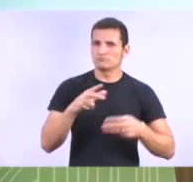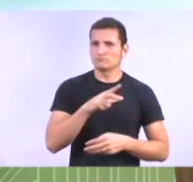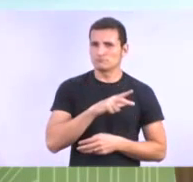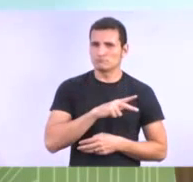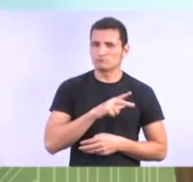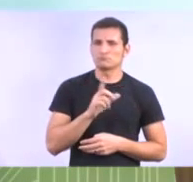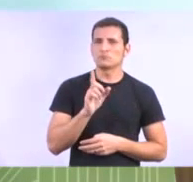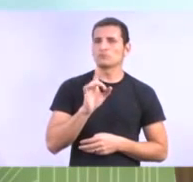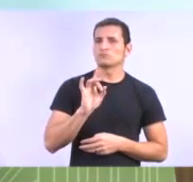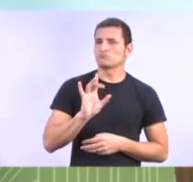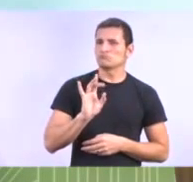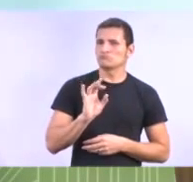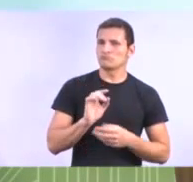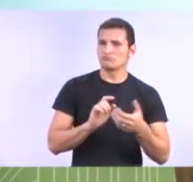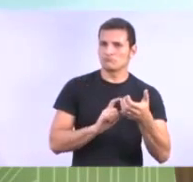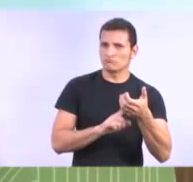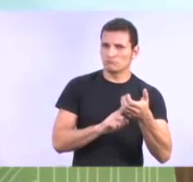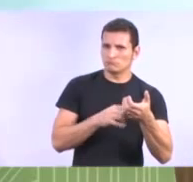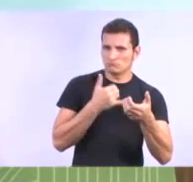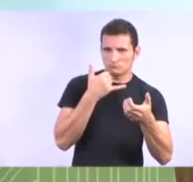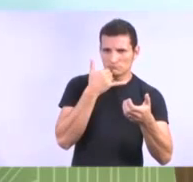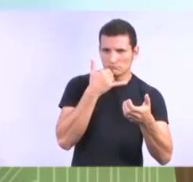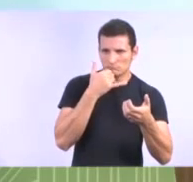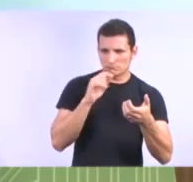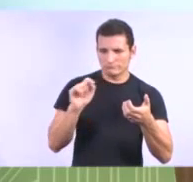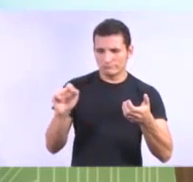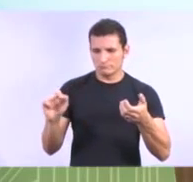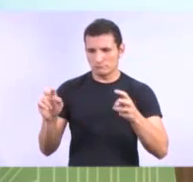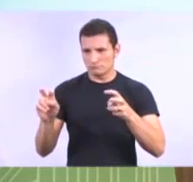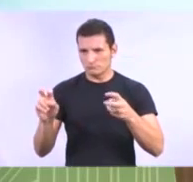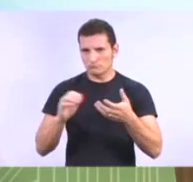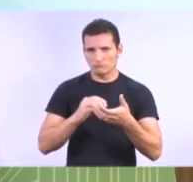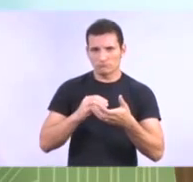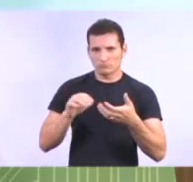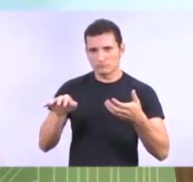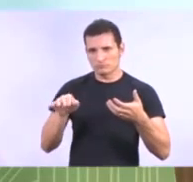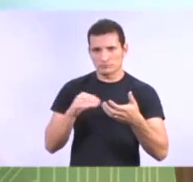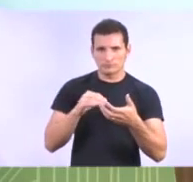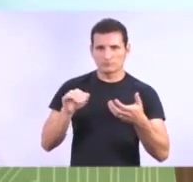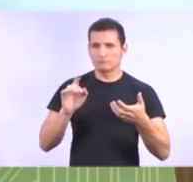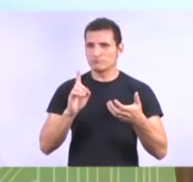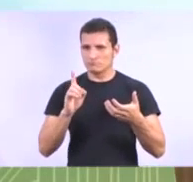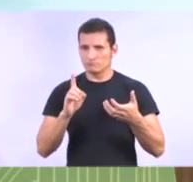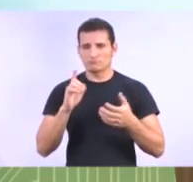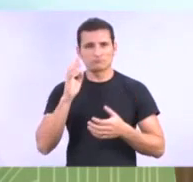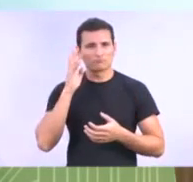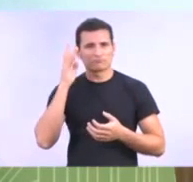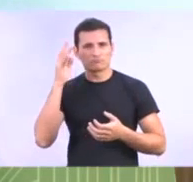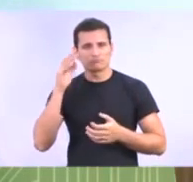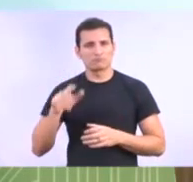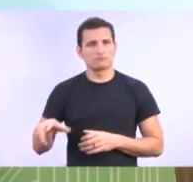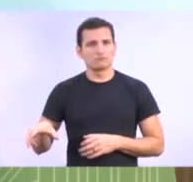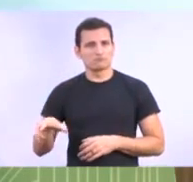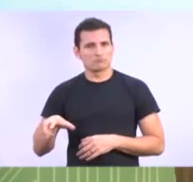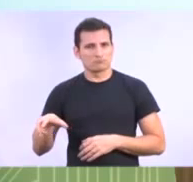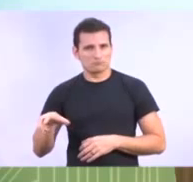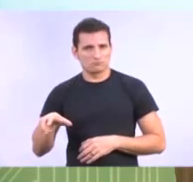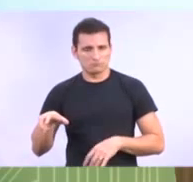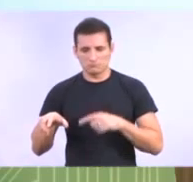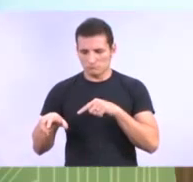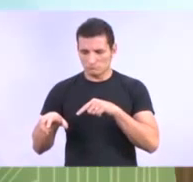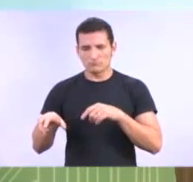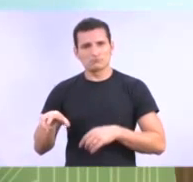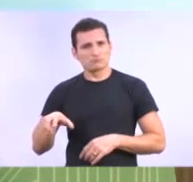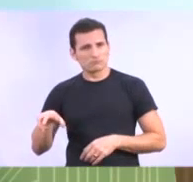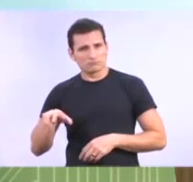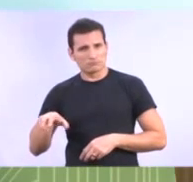entre o celular e o computador mandando um arquivo. Imaginem um mouse Bluetooth, por exemplo, ali também